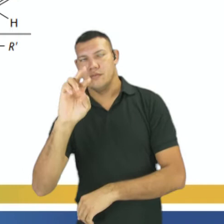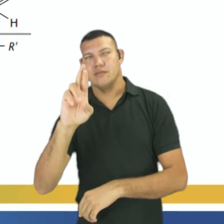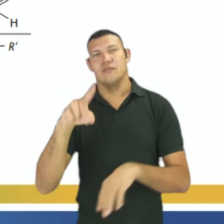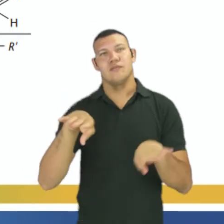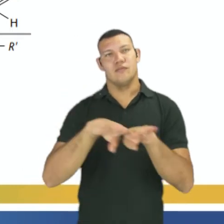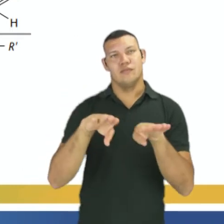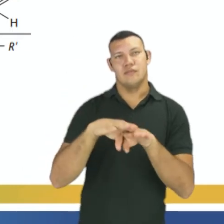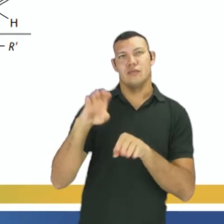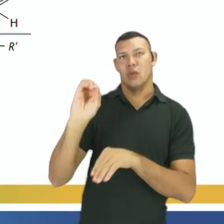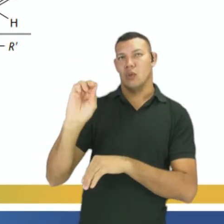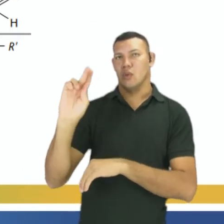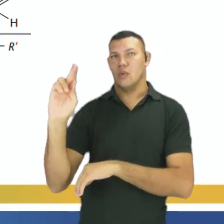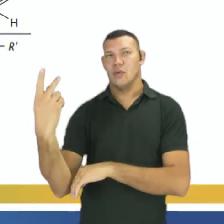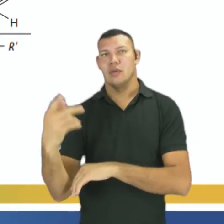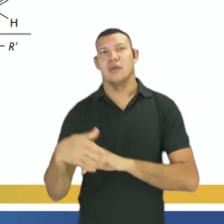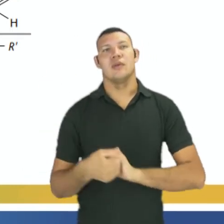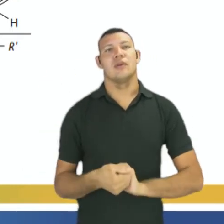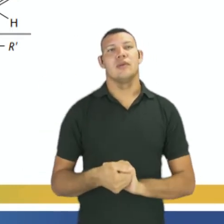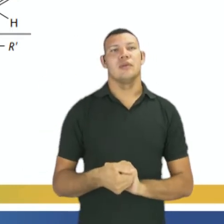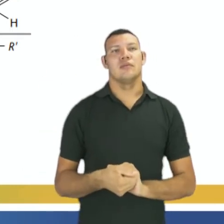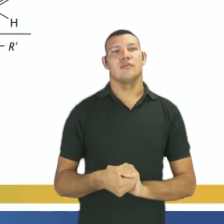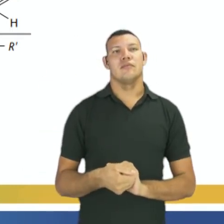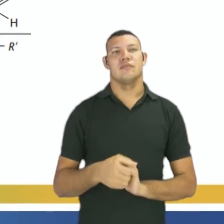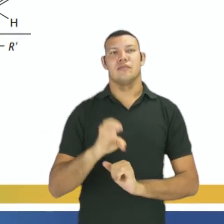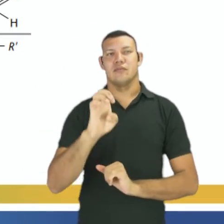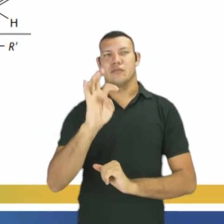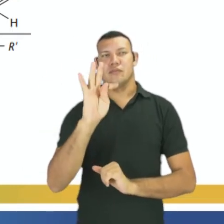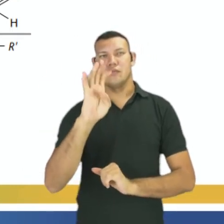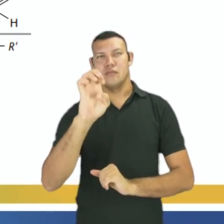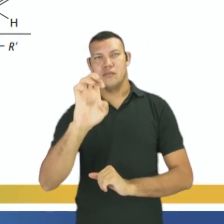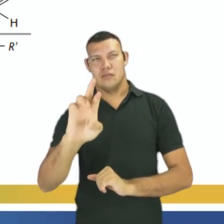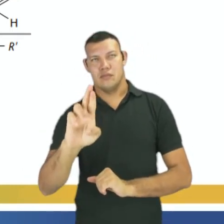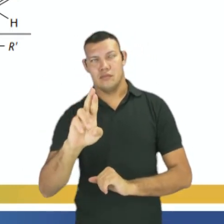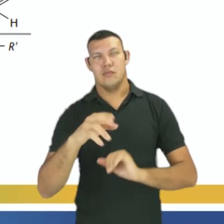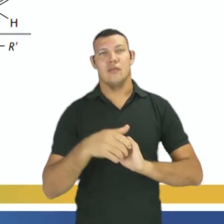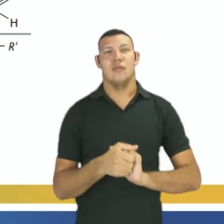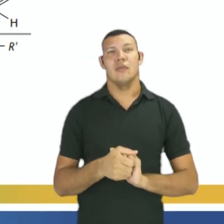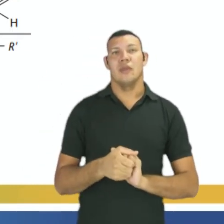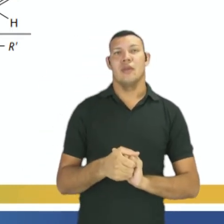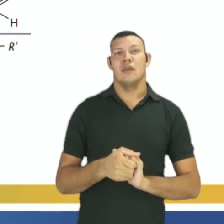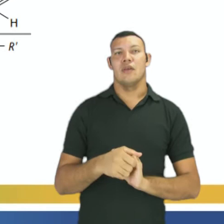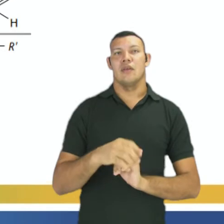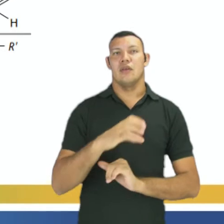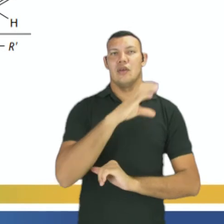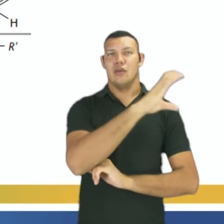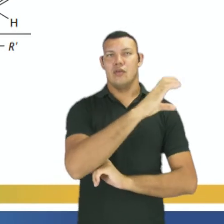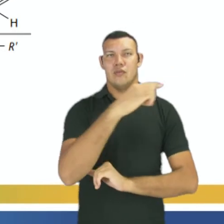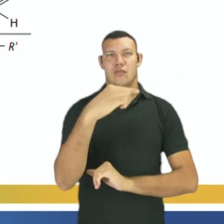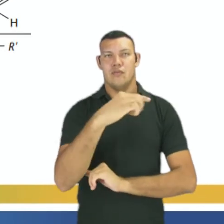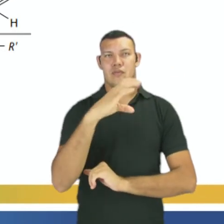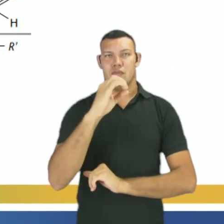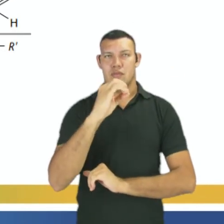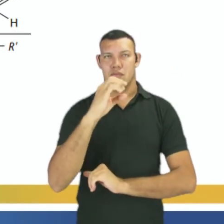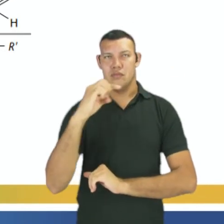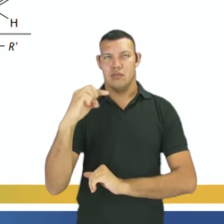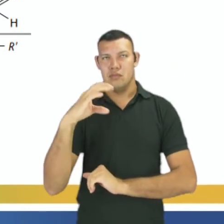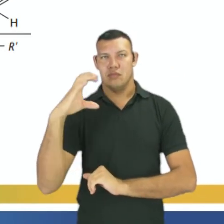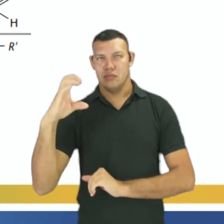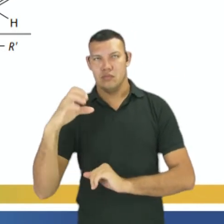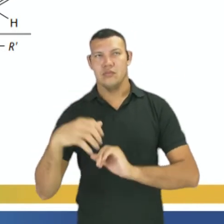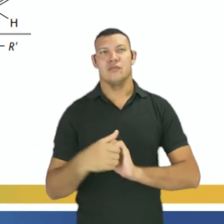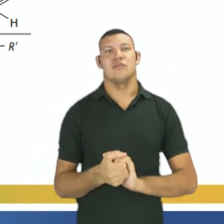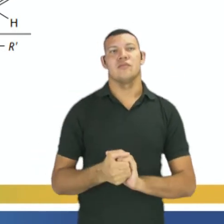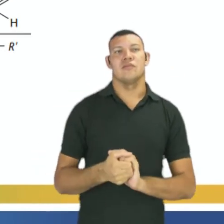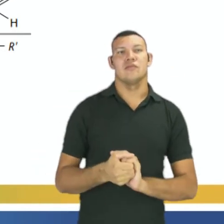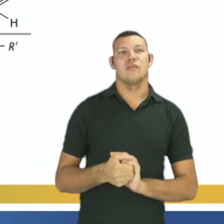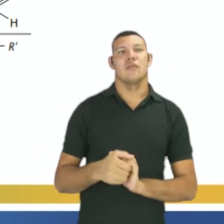o oxigênio entre carbonos. Nós temos o aldeído, que vai ficar sempre no final da cadeia ou no início